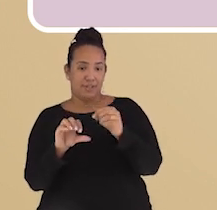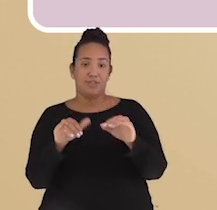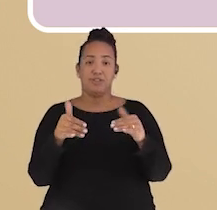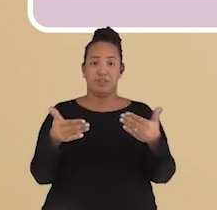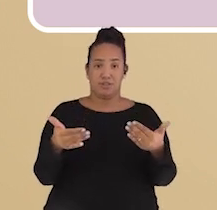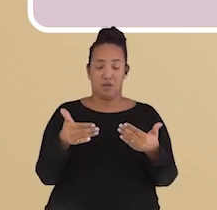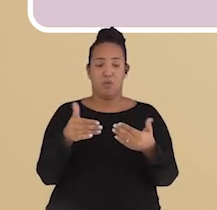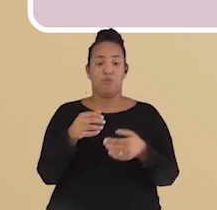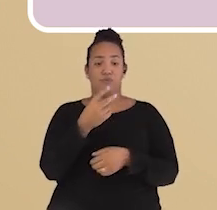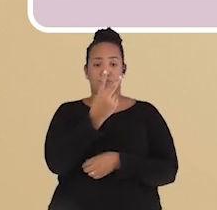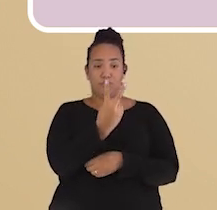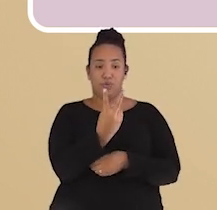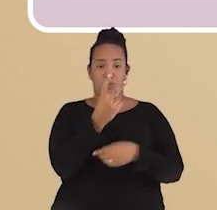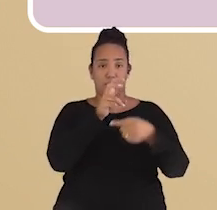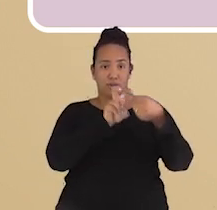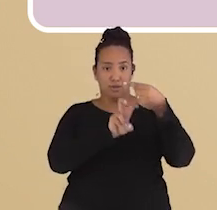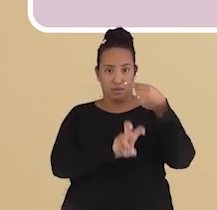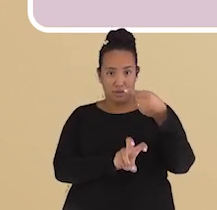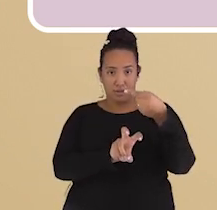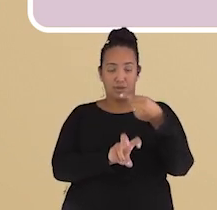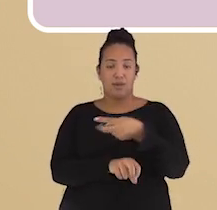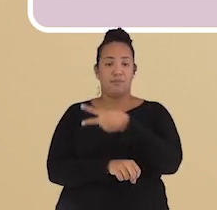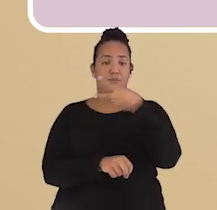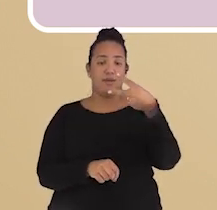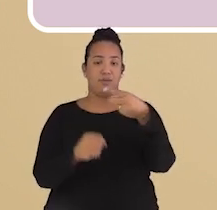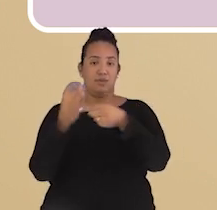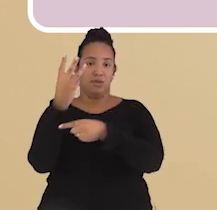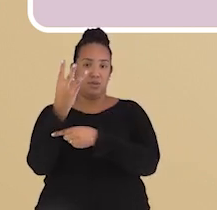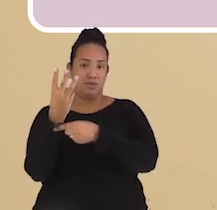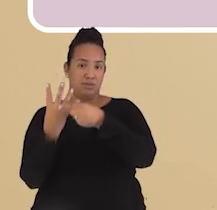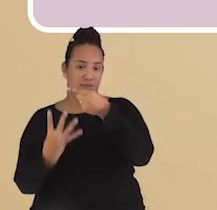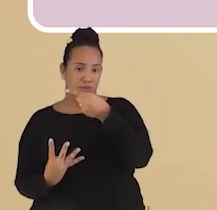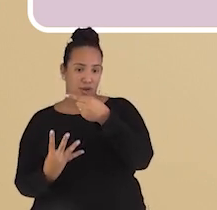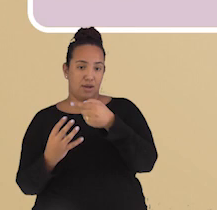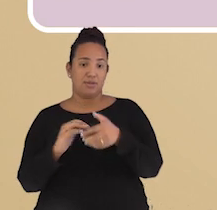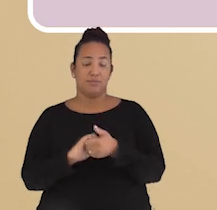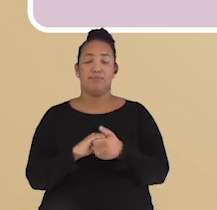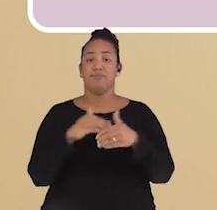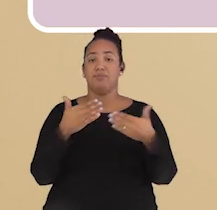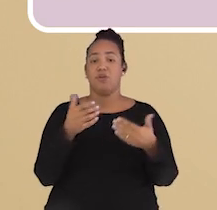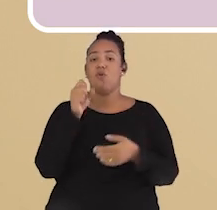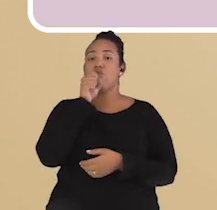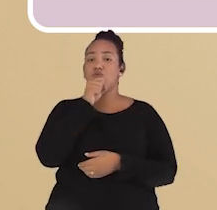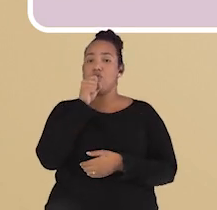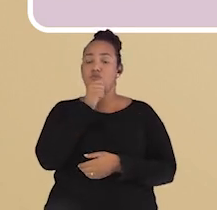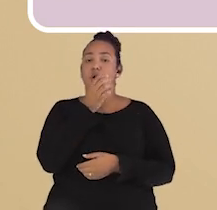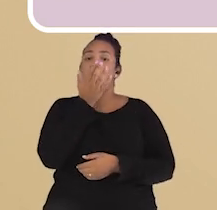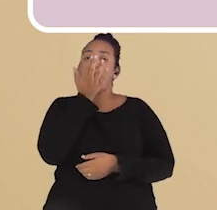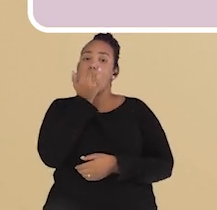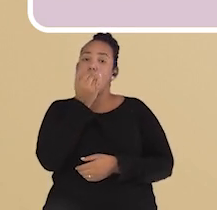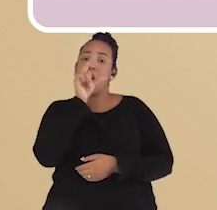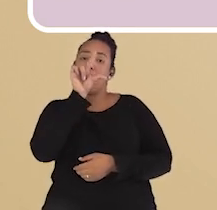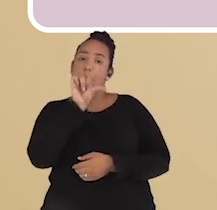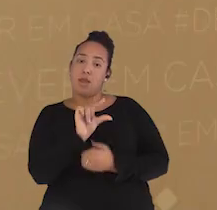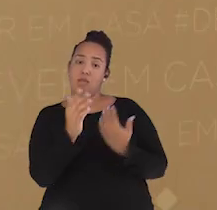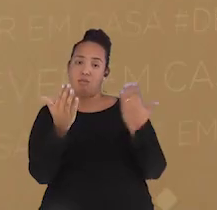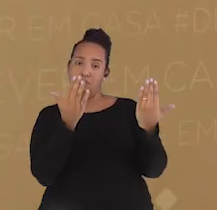2/5 é menor do que 3/4. Dona Joana, então, comeu menos chocolate que